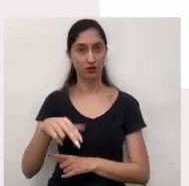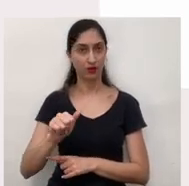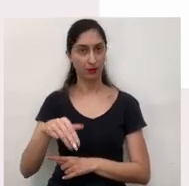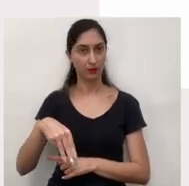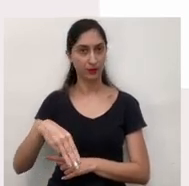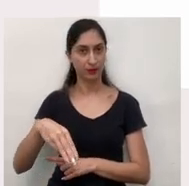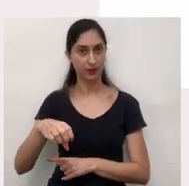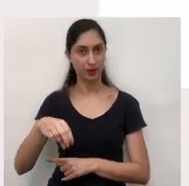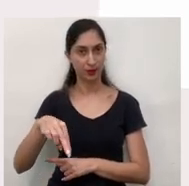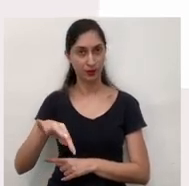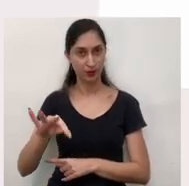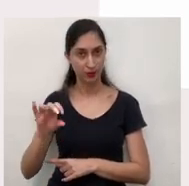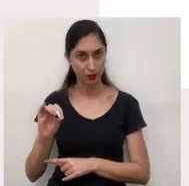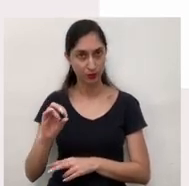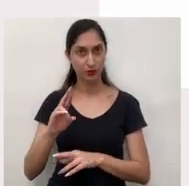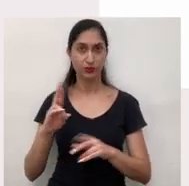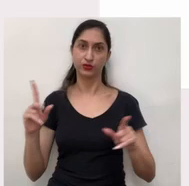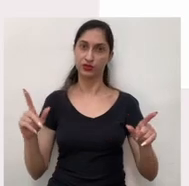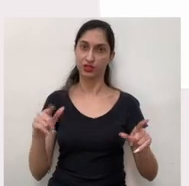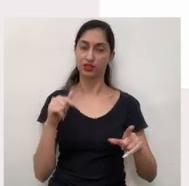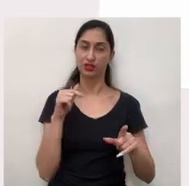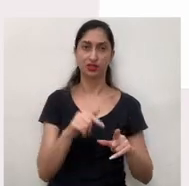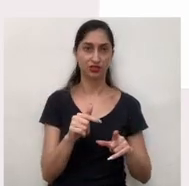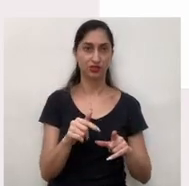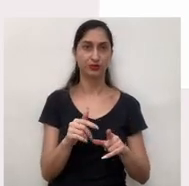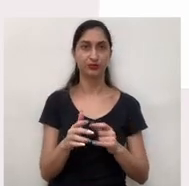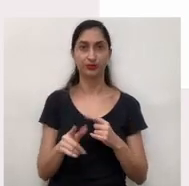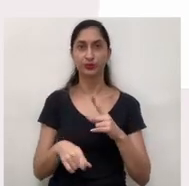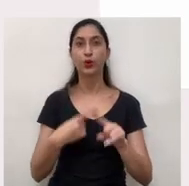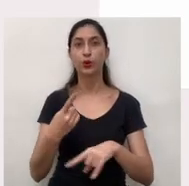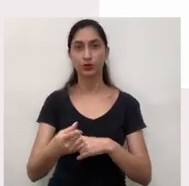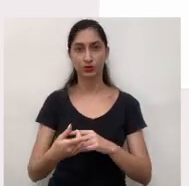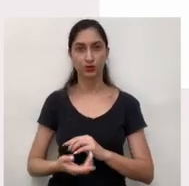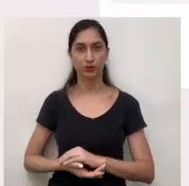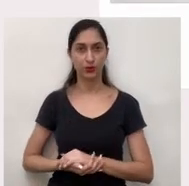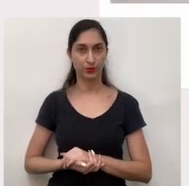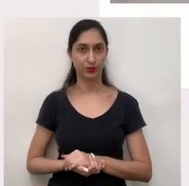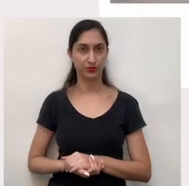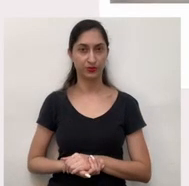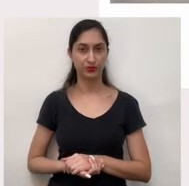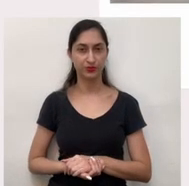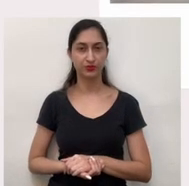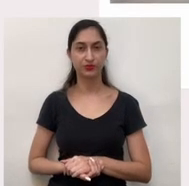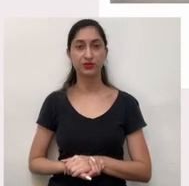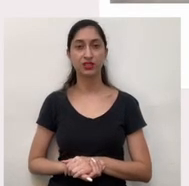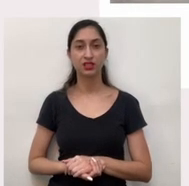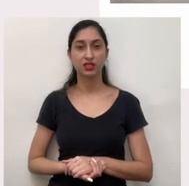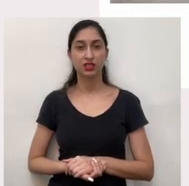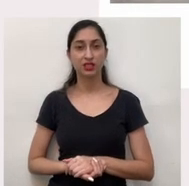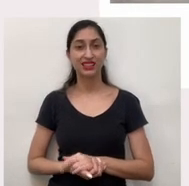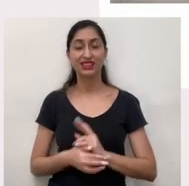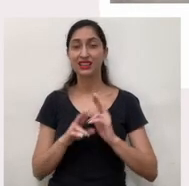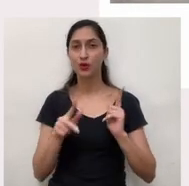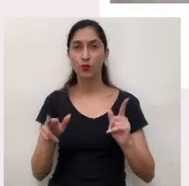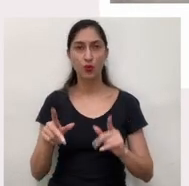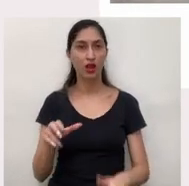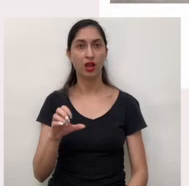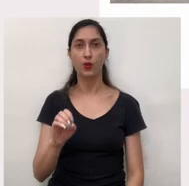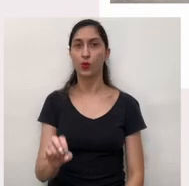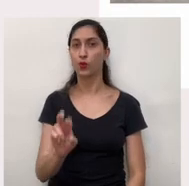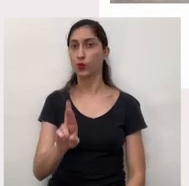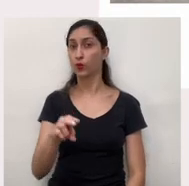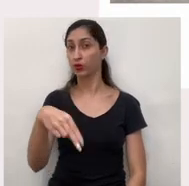ornamentais, né, diferente do urbano ornamento, pode passar, por favor. Não são